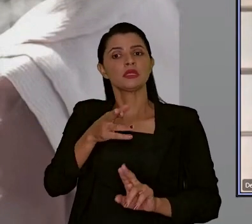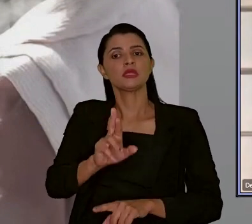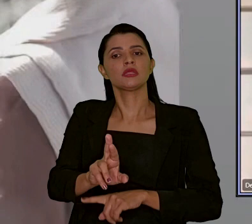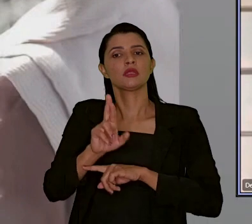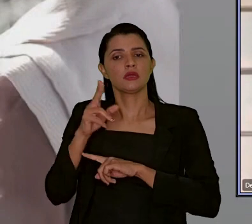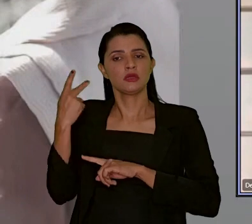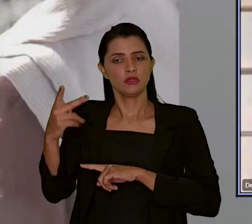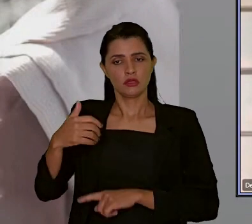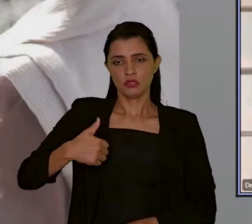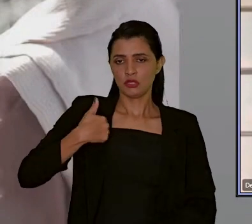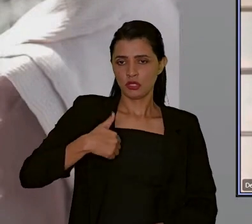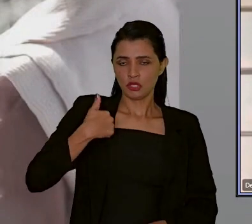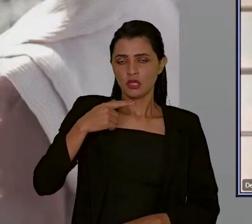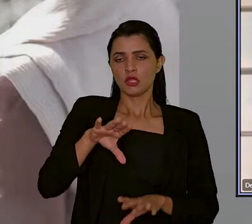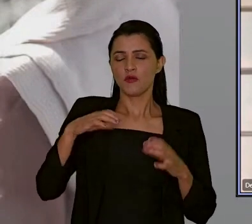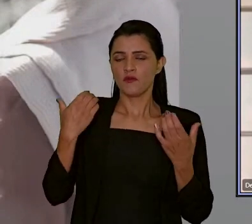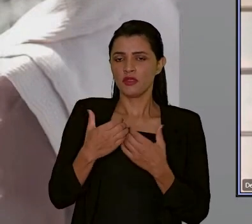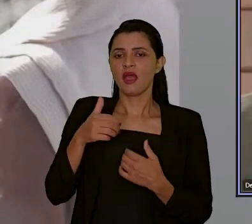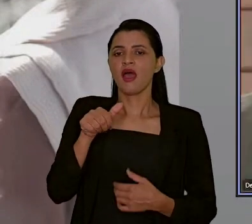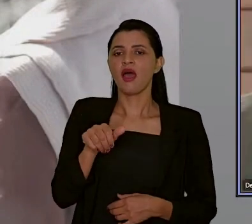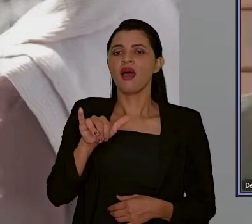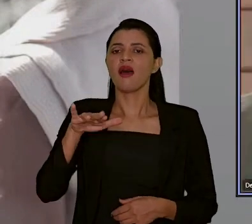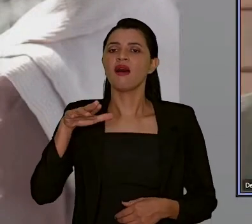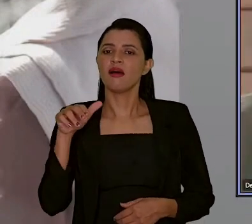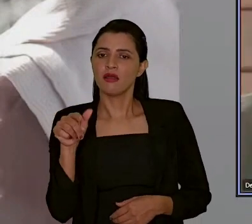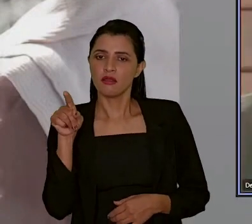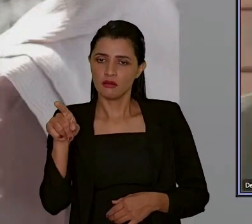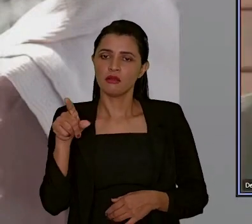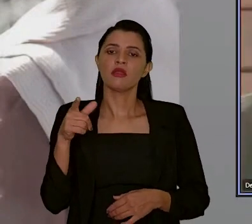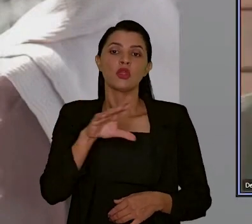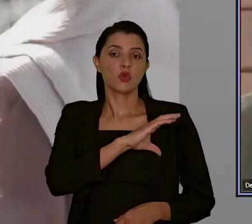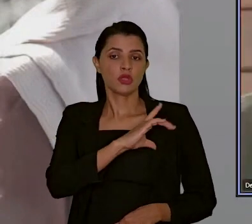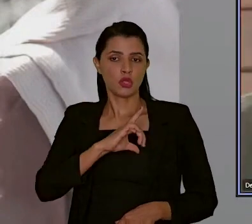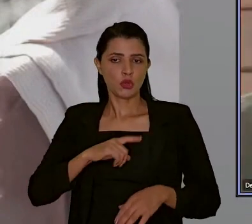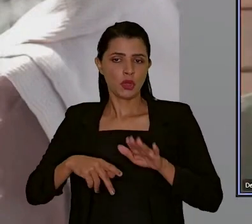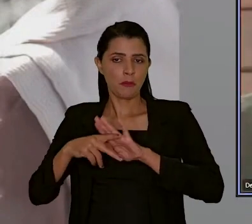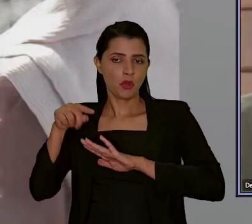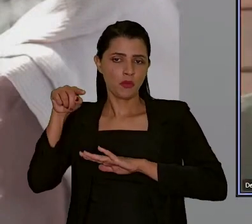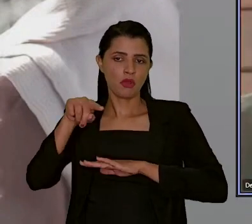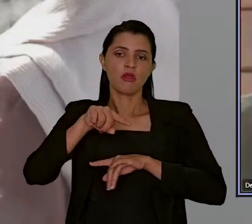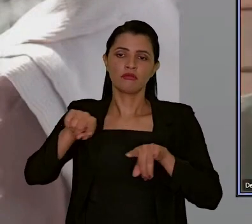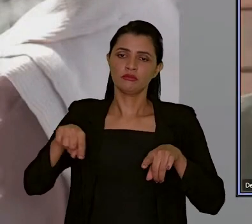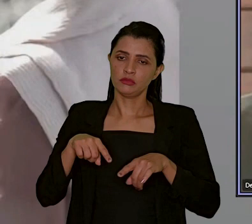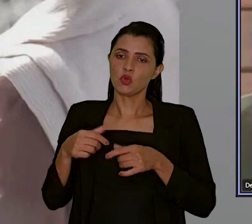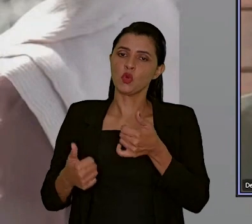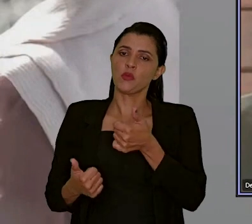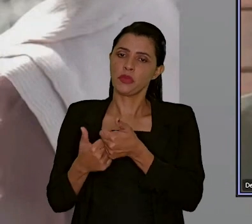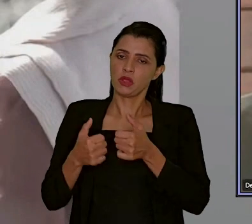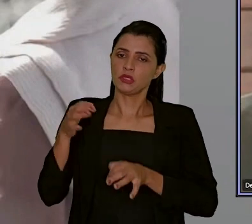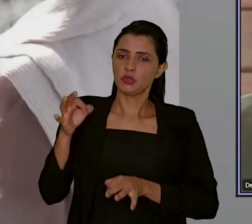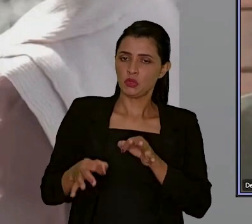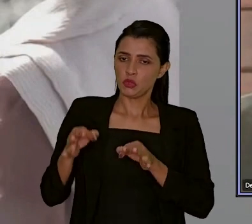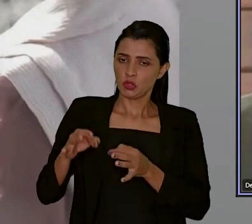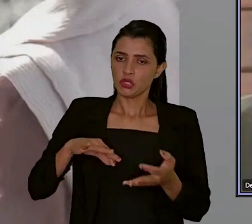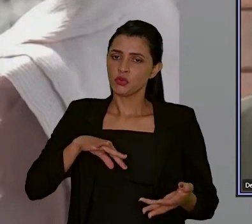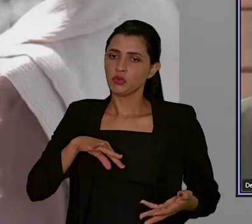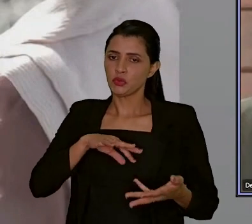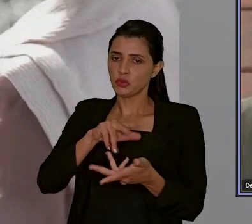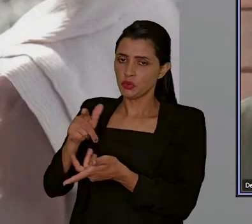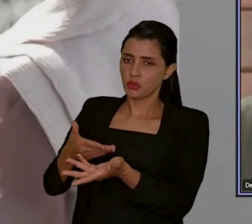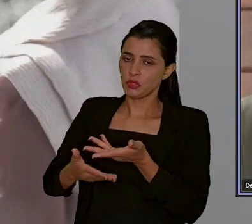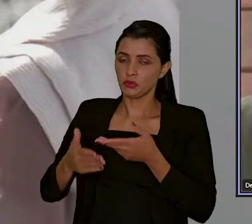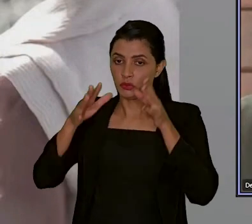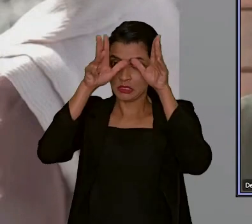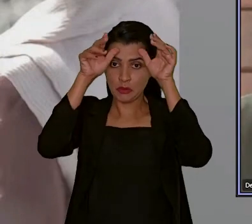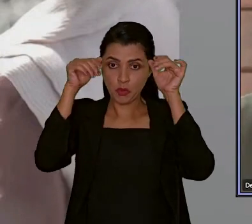da Conferência da Haia, coordenadora do Gabinete de Cooperação Jurídica Internacional do